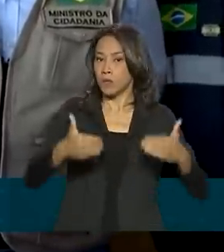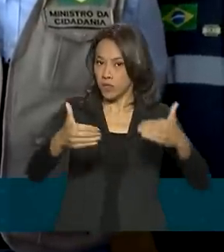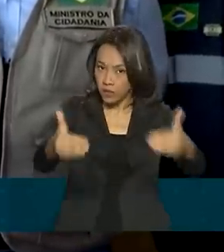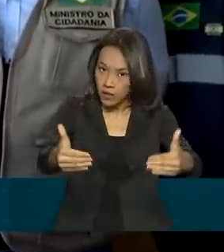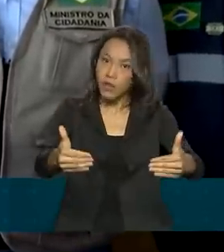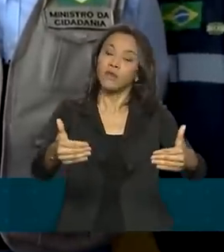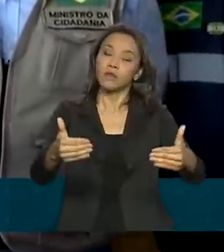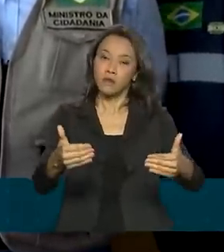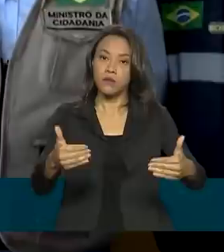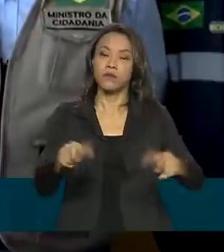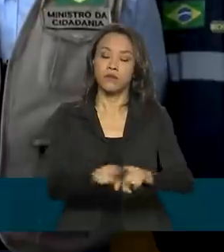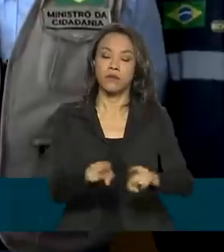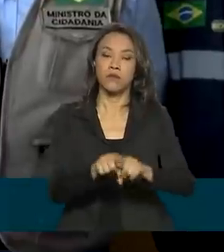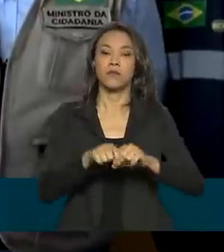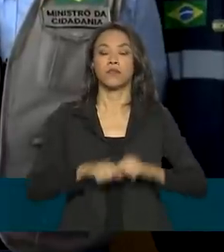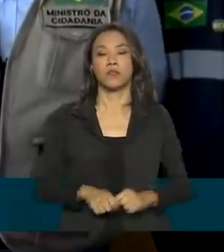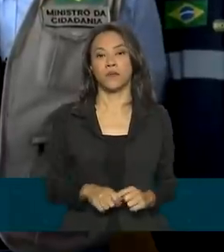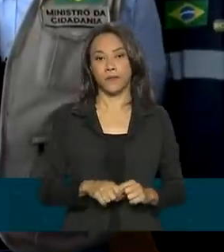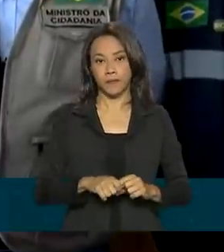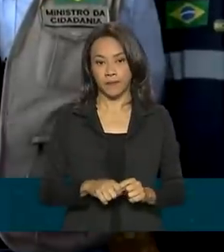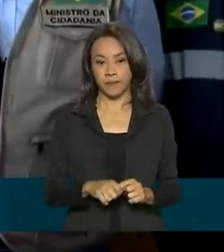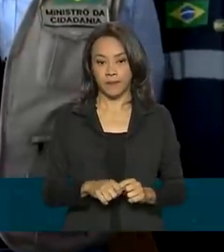obviamente,